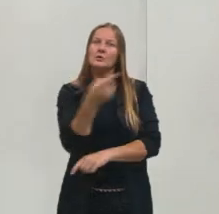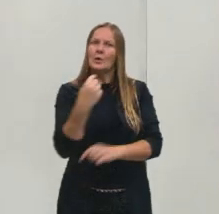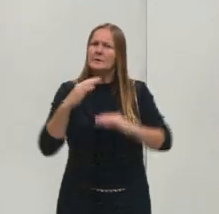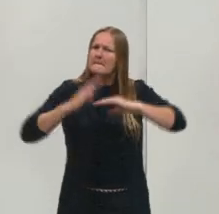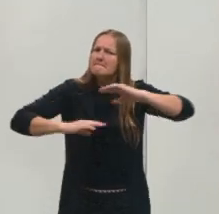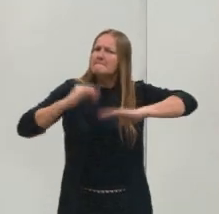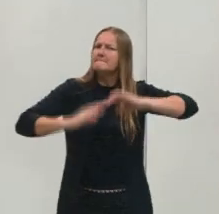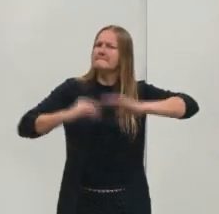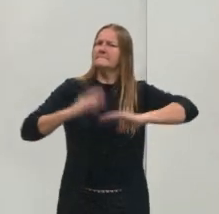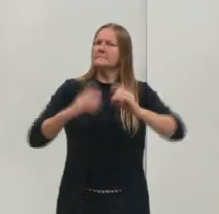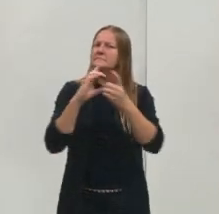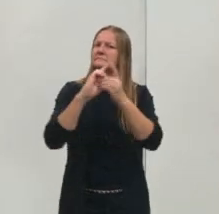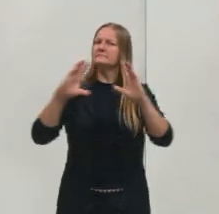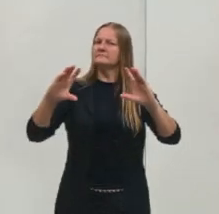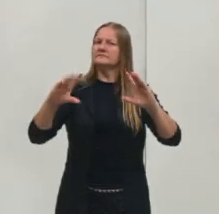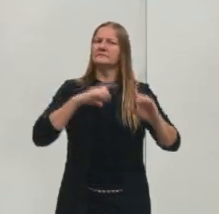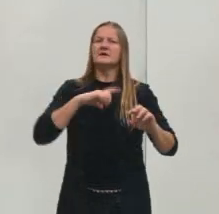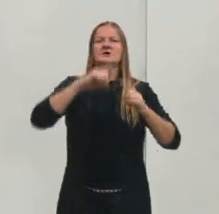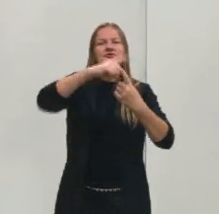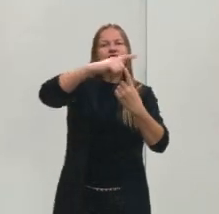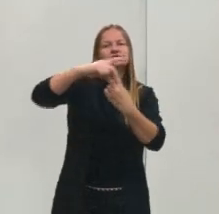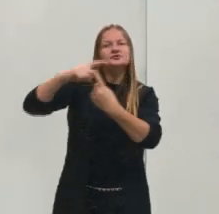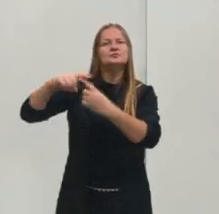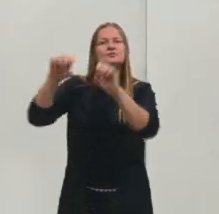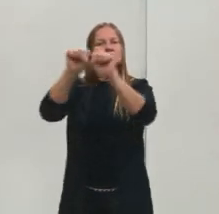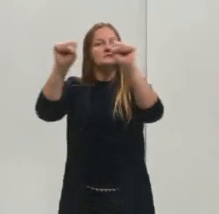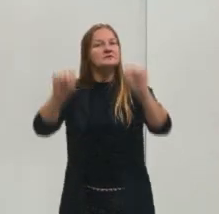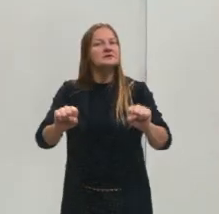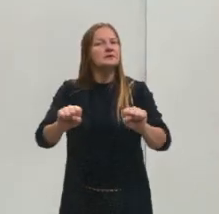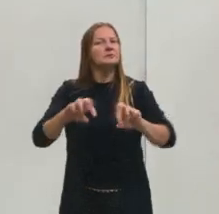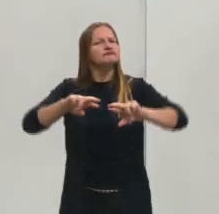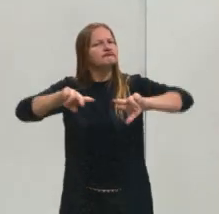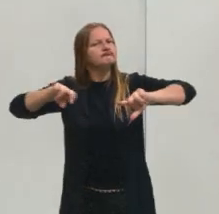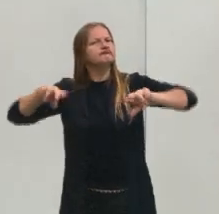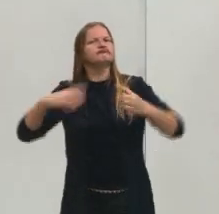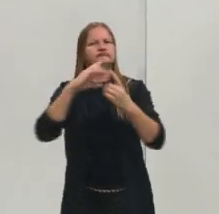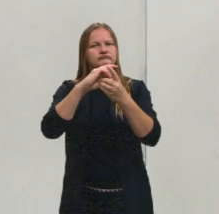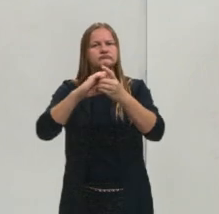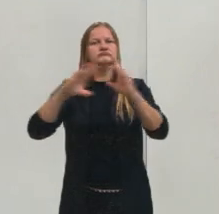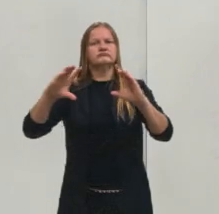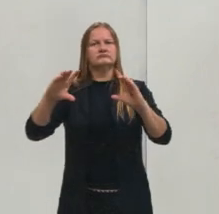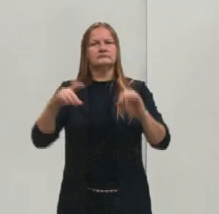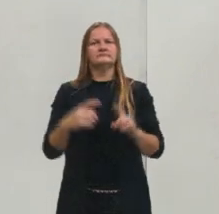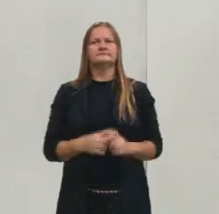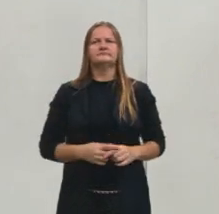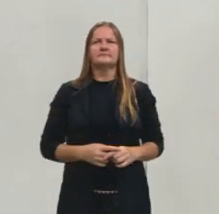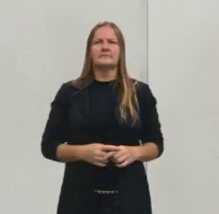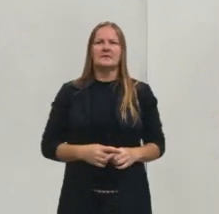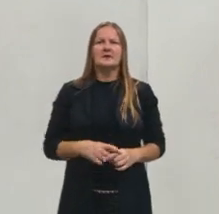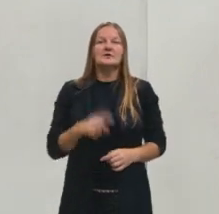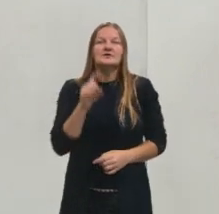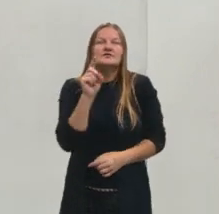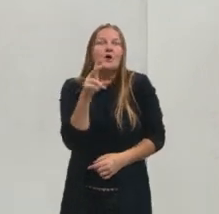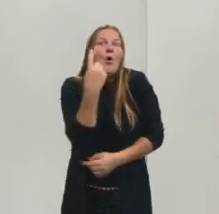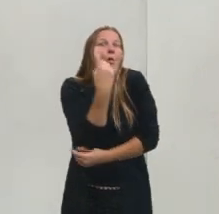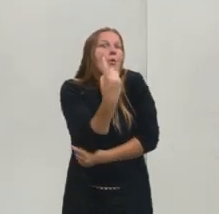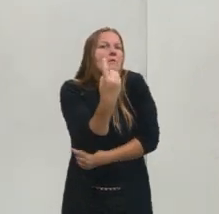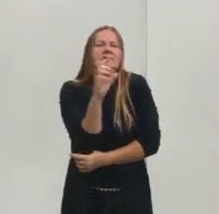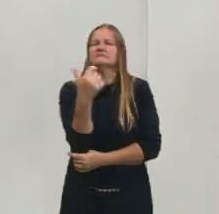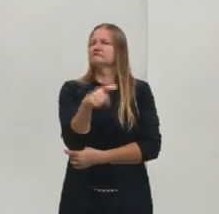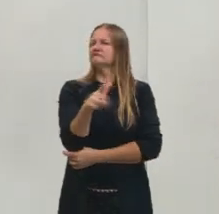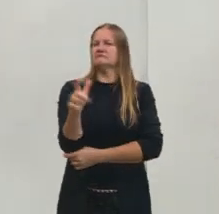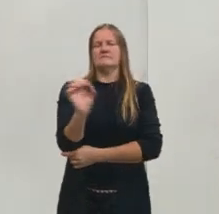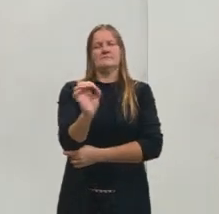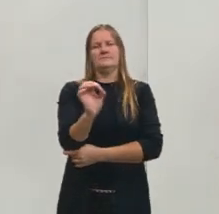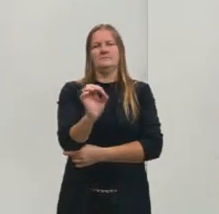prática democrática eles tem vários tipos de sistemas Democráticos tão a democracia Ela não é uma só